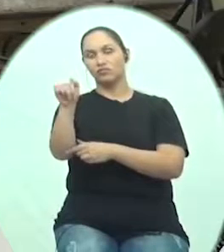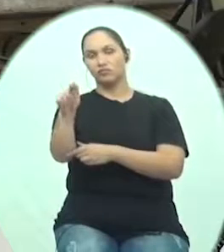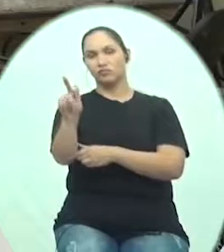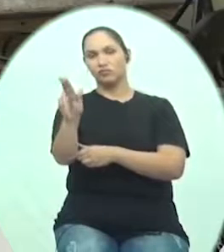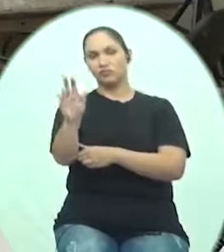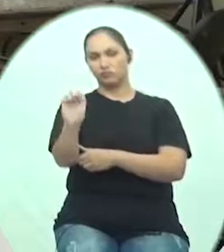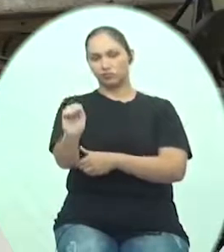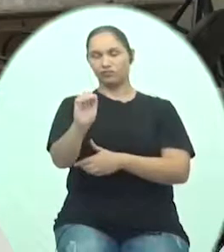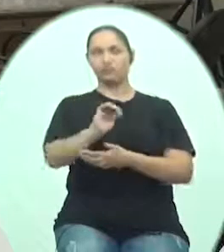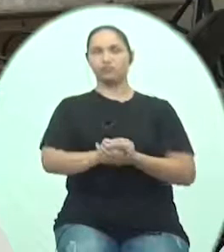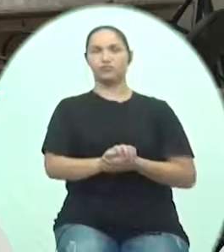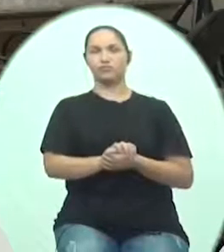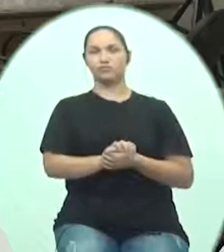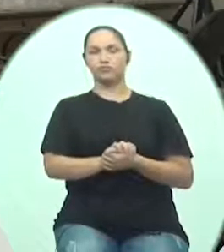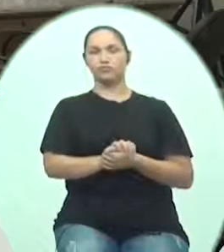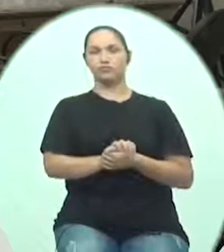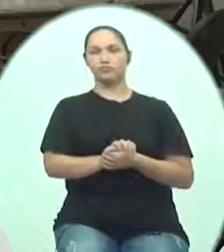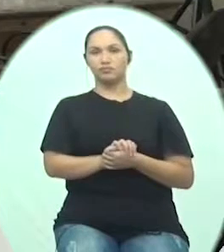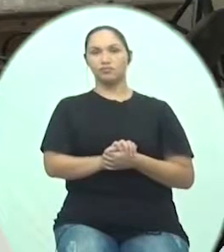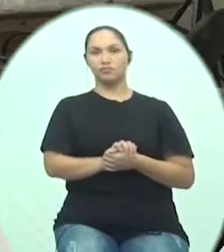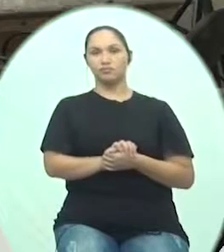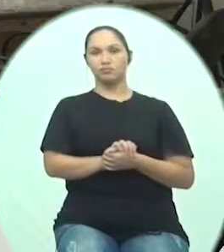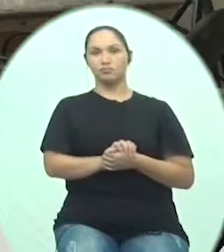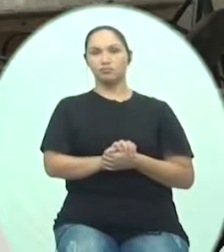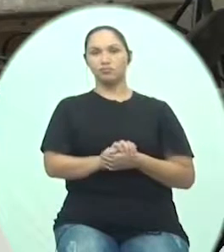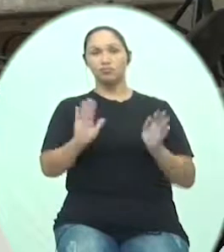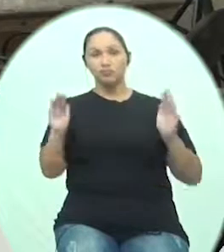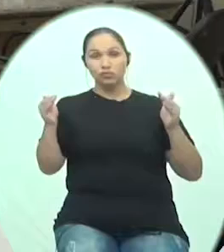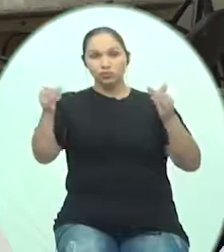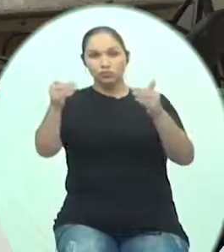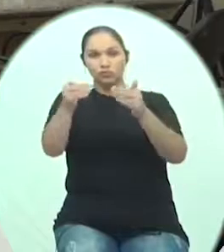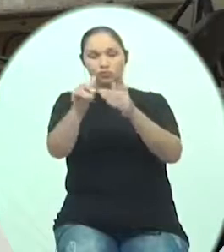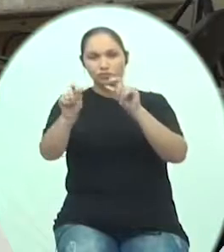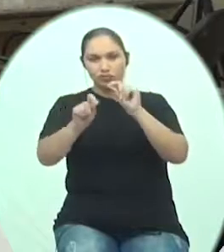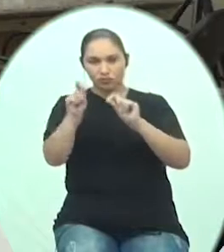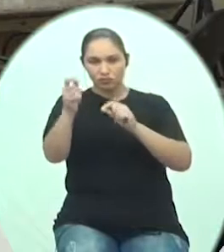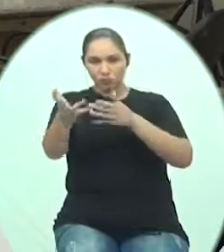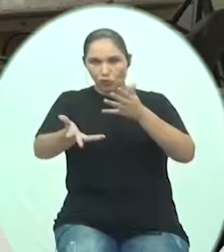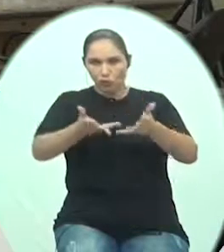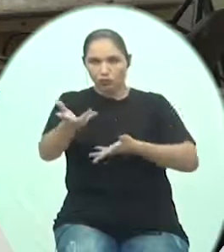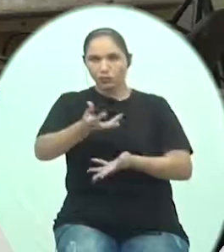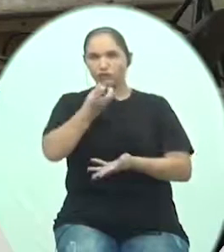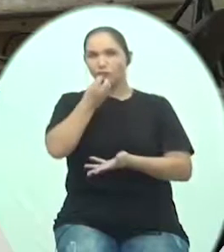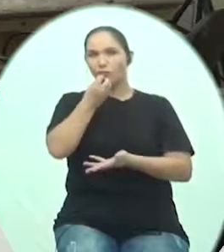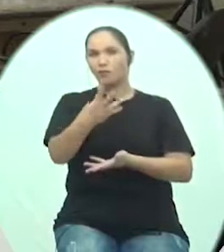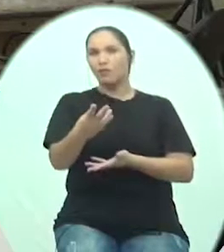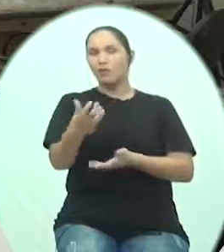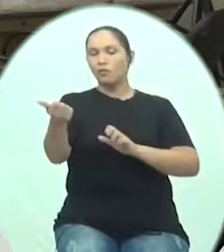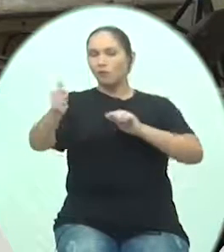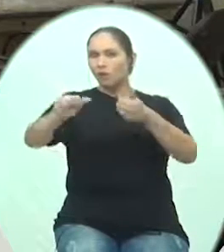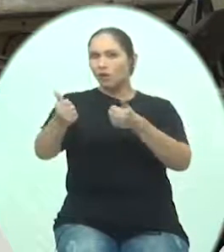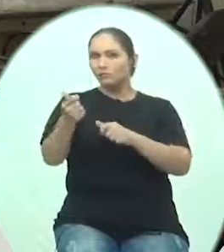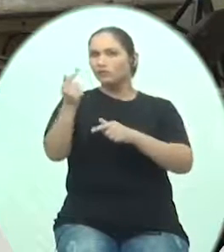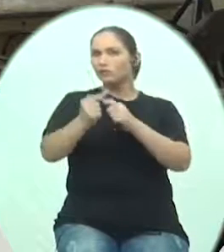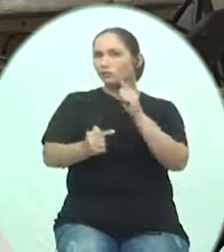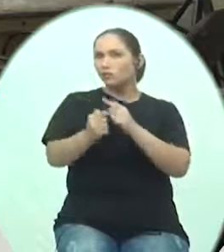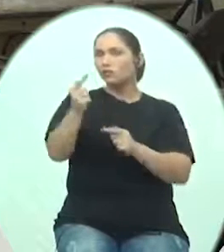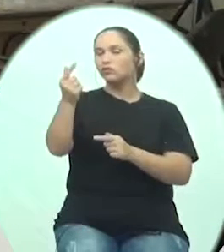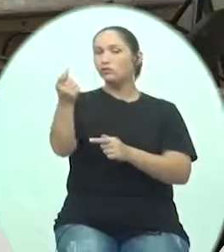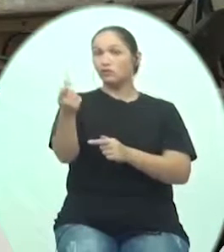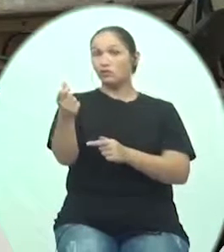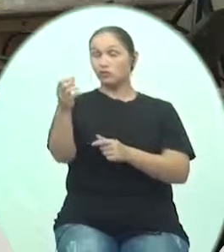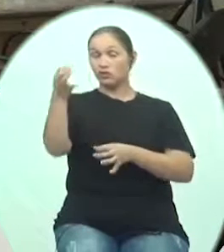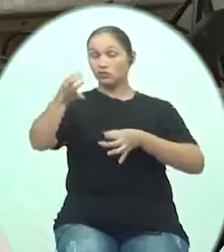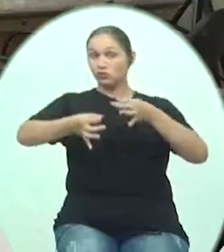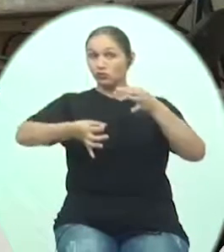Araranguá com foco no Bom atendimento qualidade dos produtos e preços justas